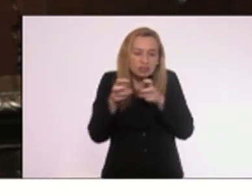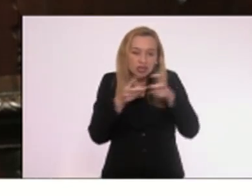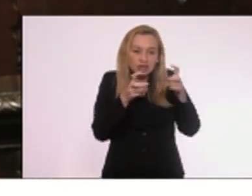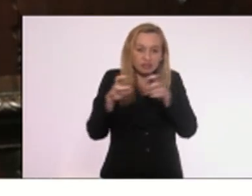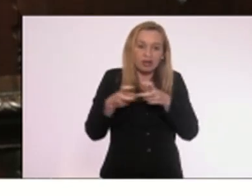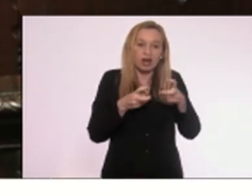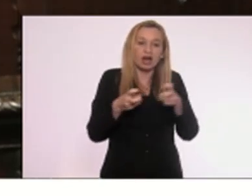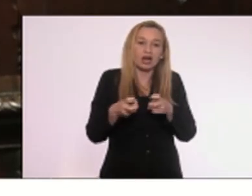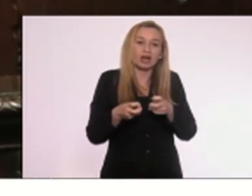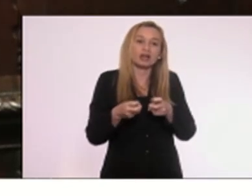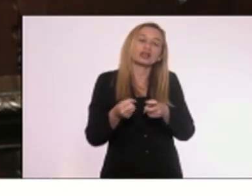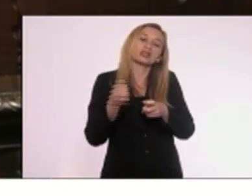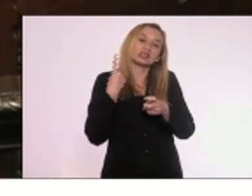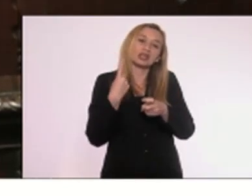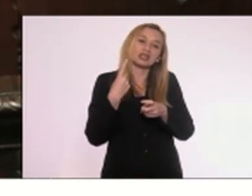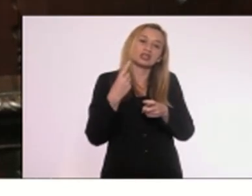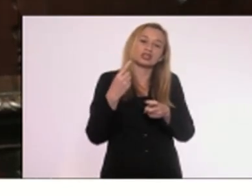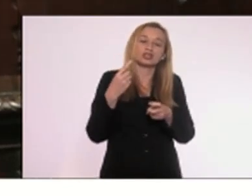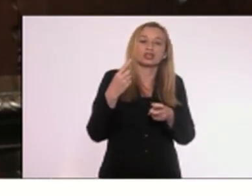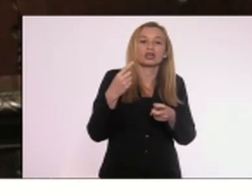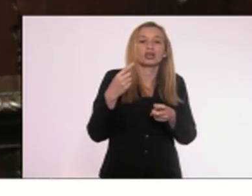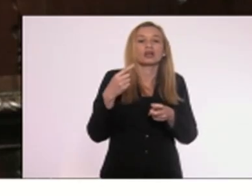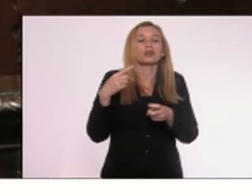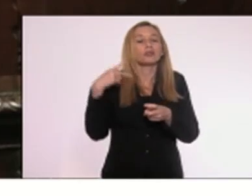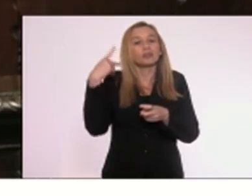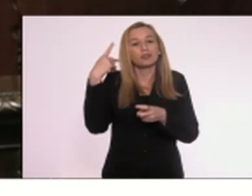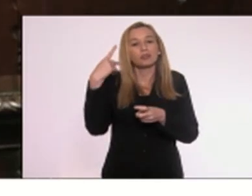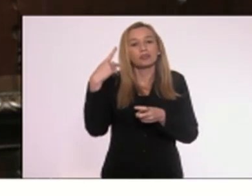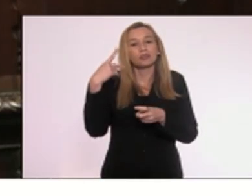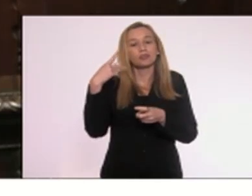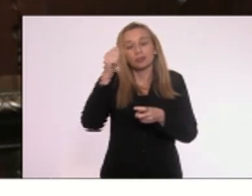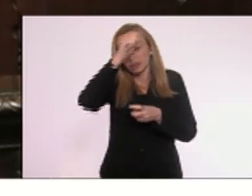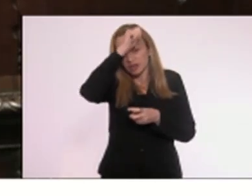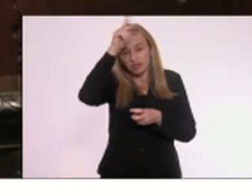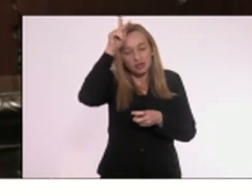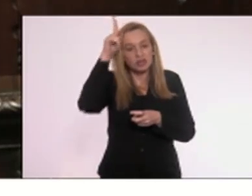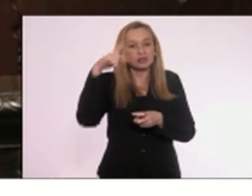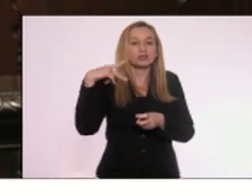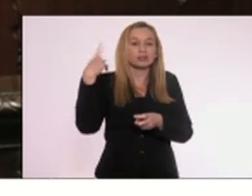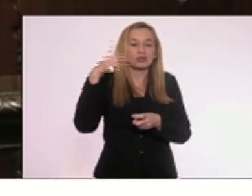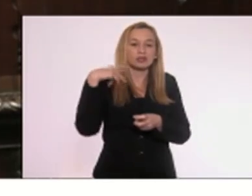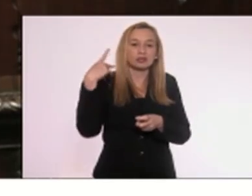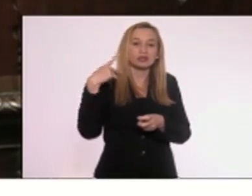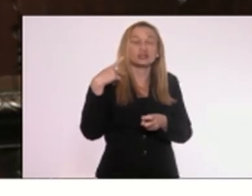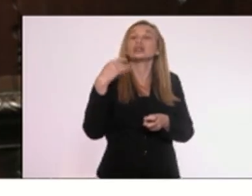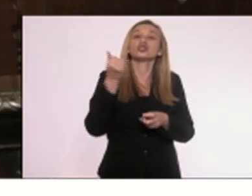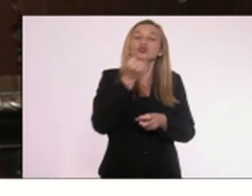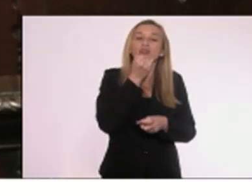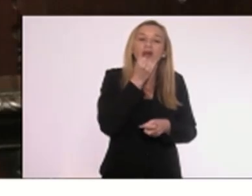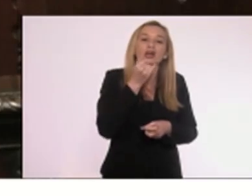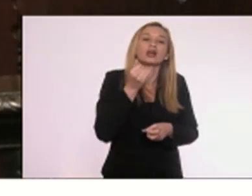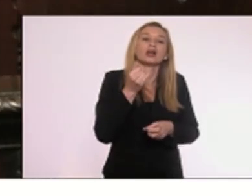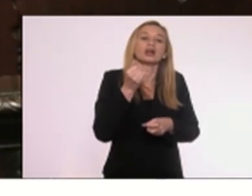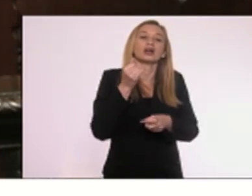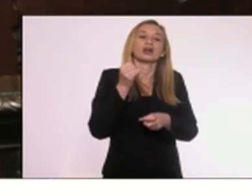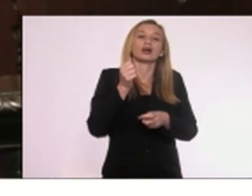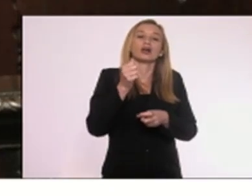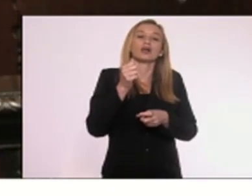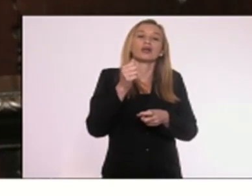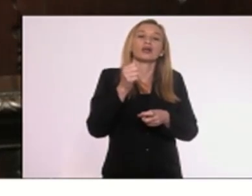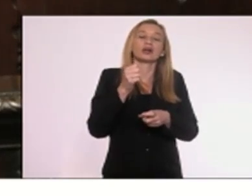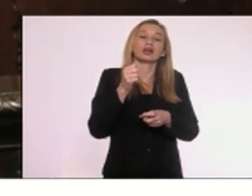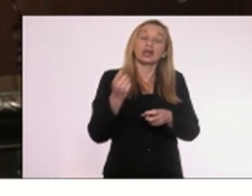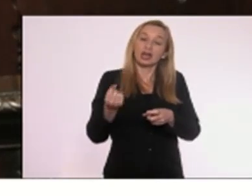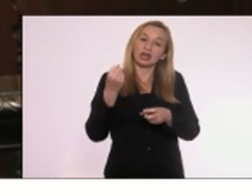esse desprefeito Marcelo Crivella, aliás, o pior prefeito da história do Rio de Janeiro, sem sombra de dúvidas,